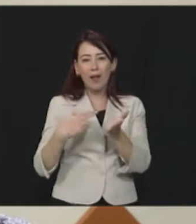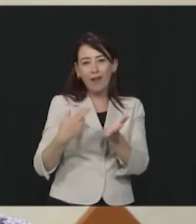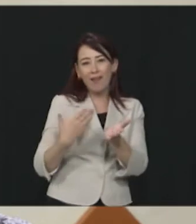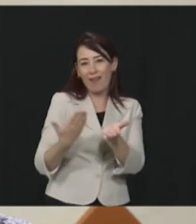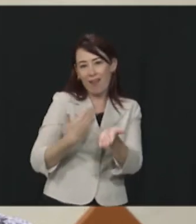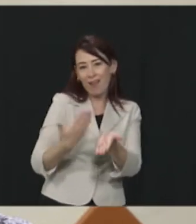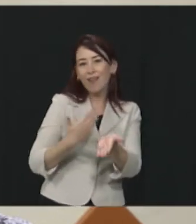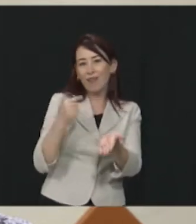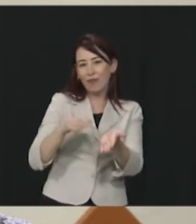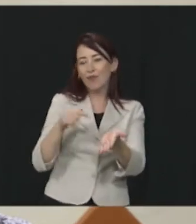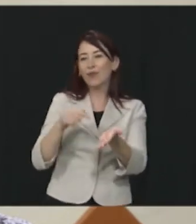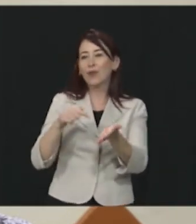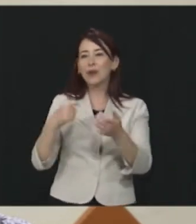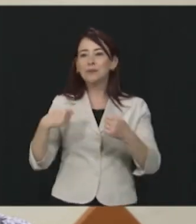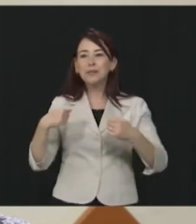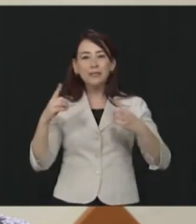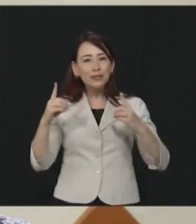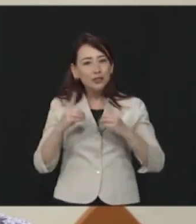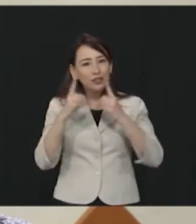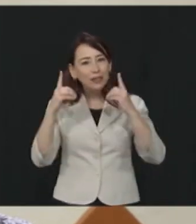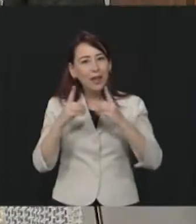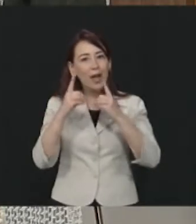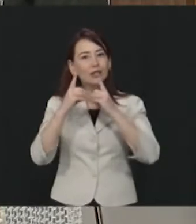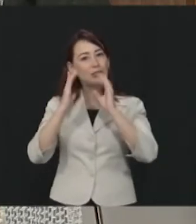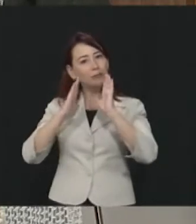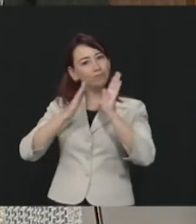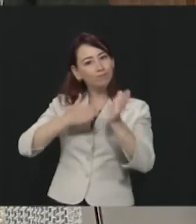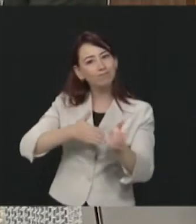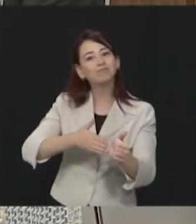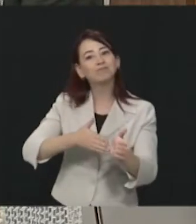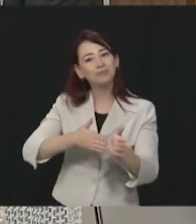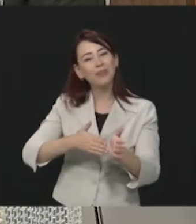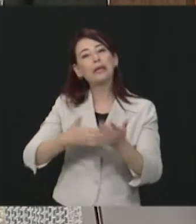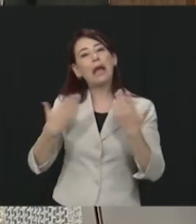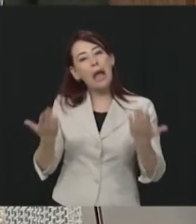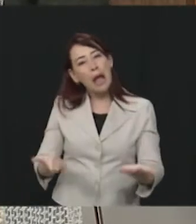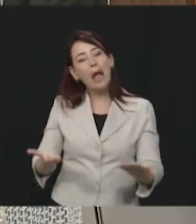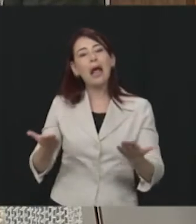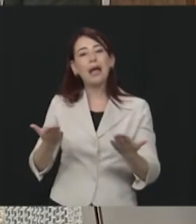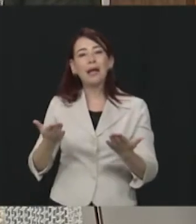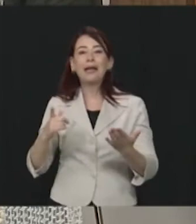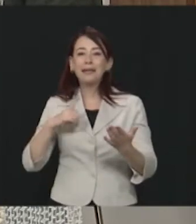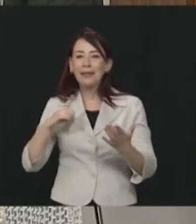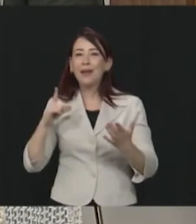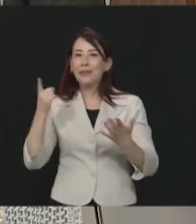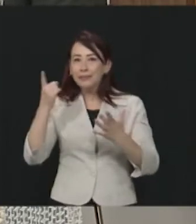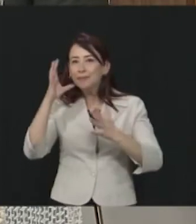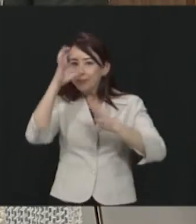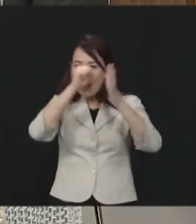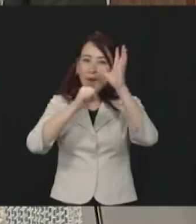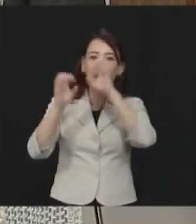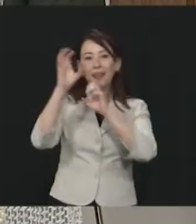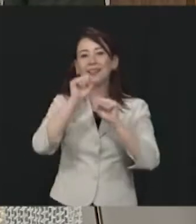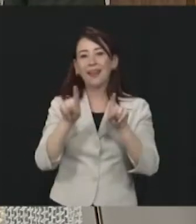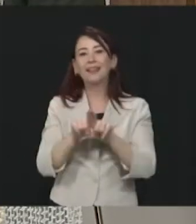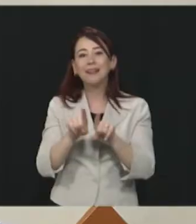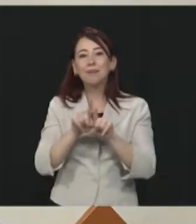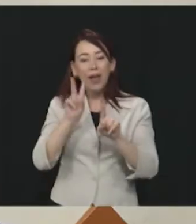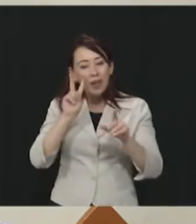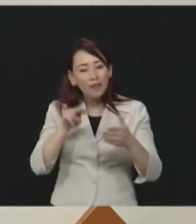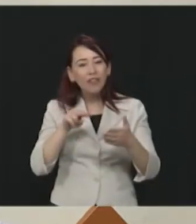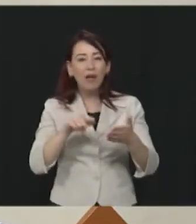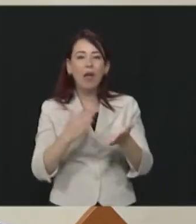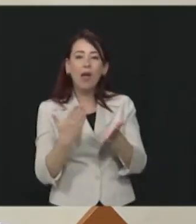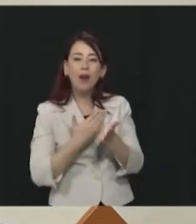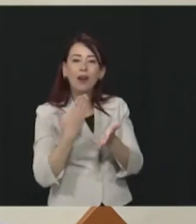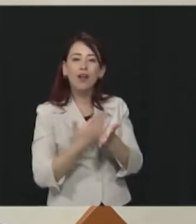para garantir que a didática estivesse de acordo, acabou que em algum momento a gente teve que se envolver, né, e aprender também os trabalhos, e foi